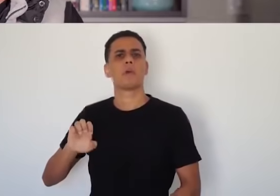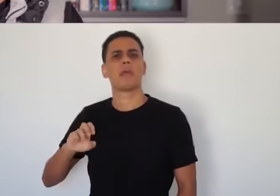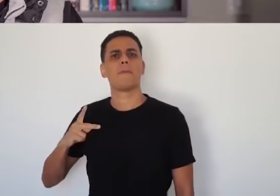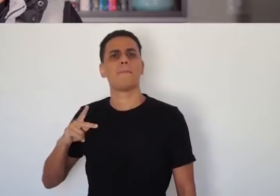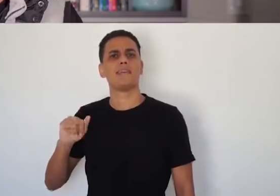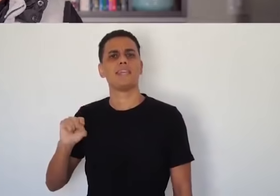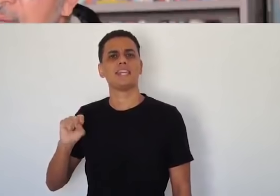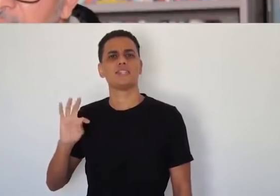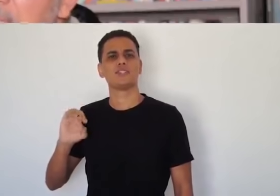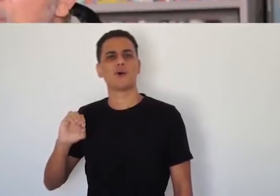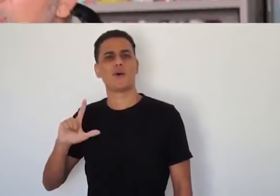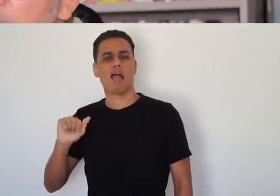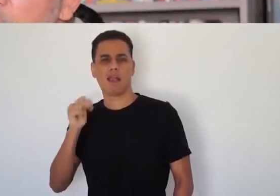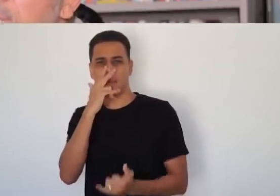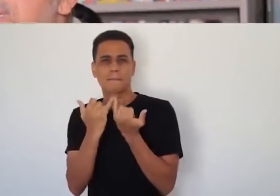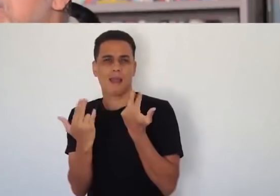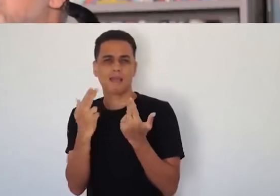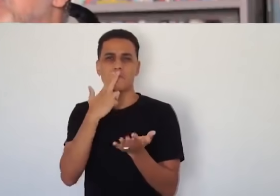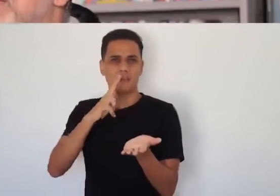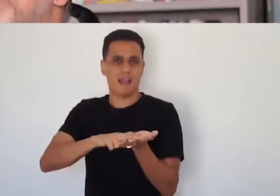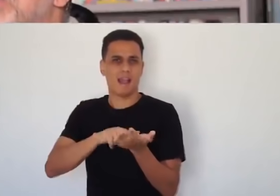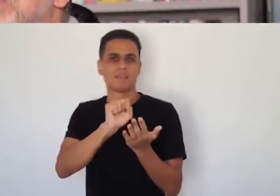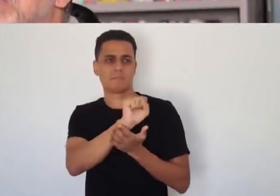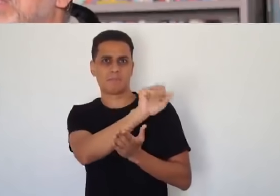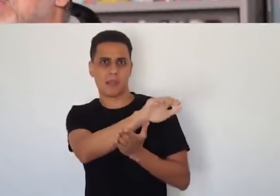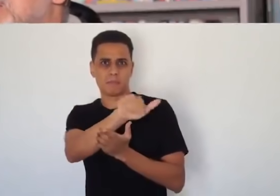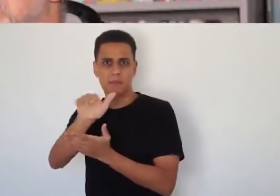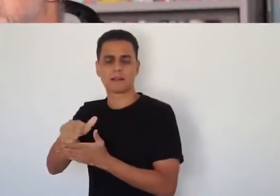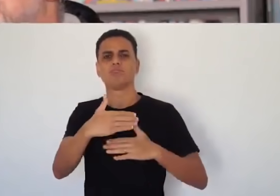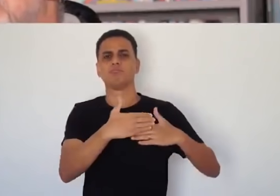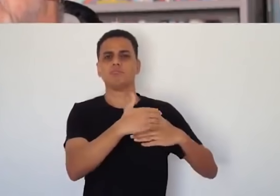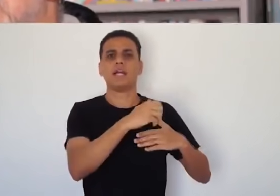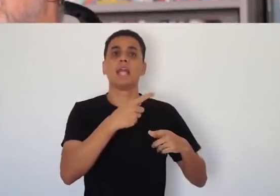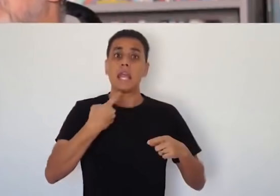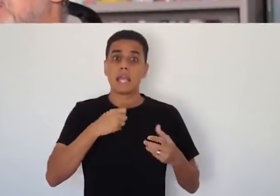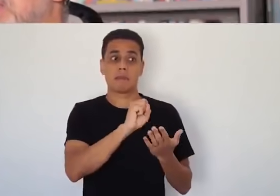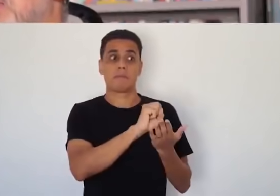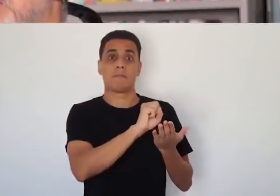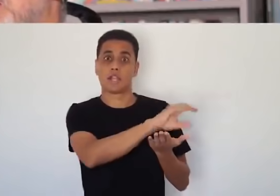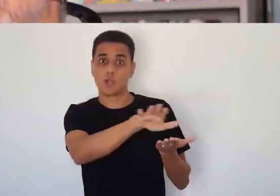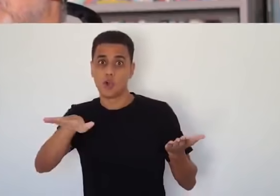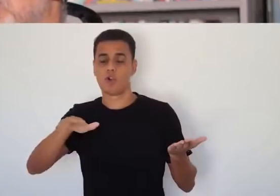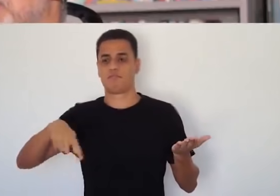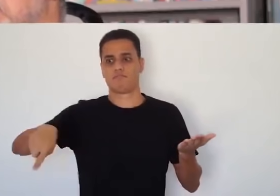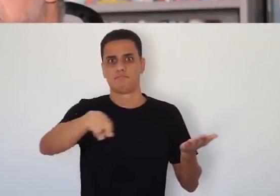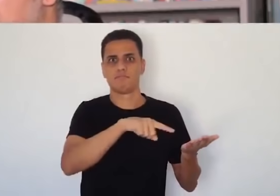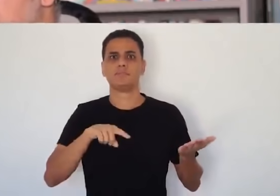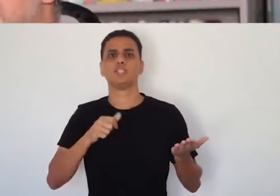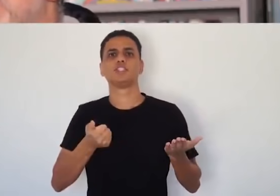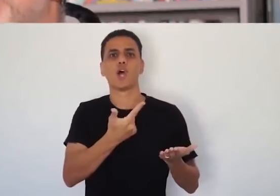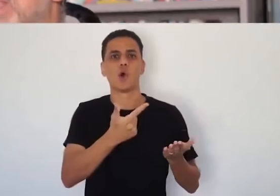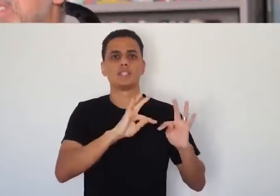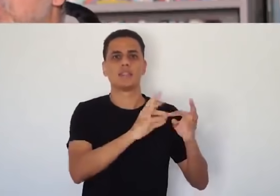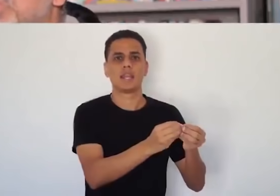esta epístola, né? Ele se refere às 12 tribos, né, que se dispersaram entre as nações, mas então